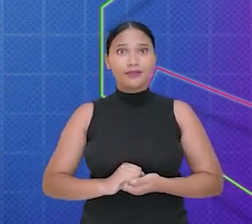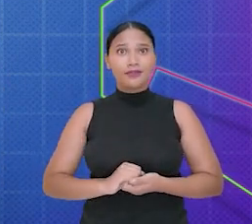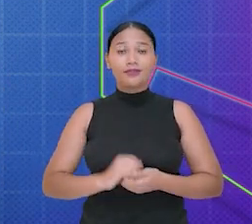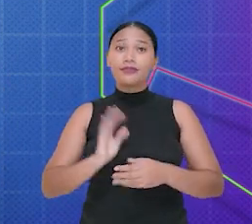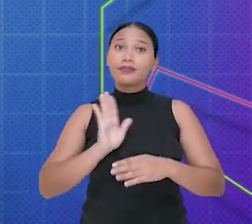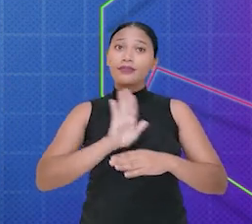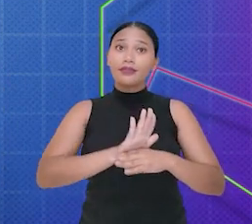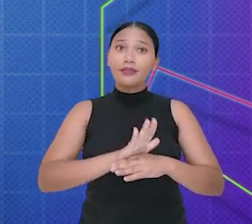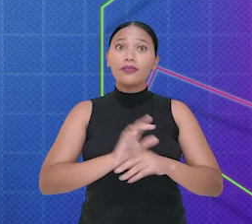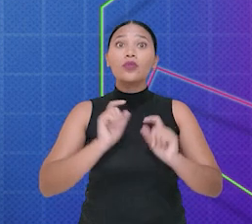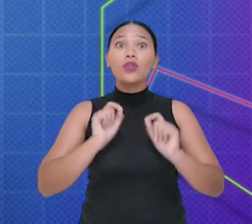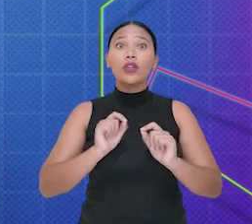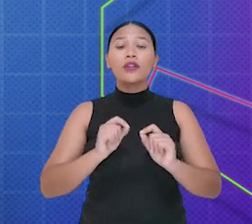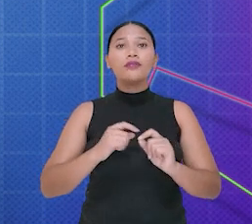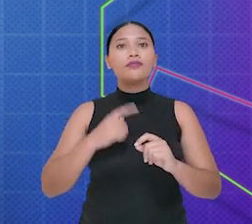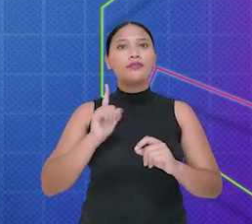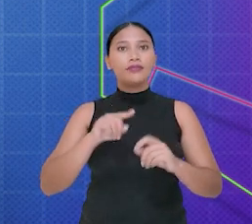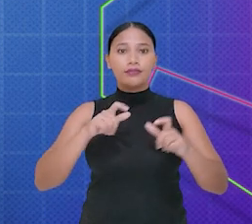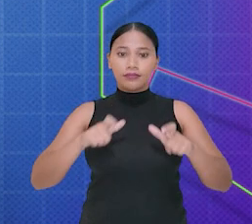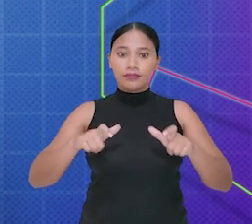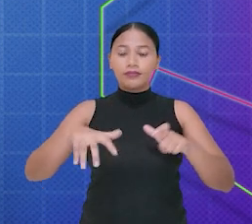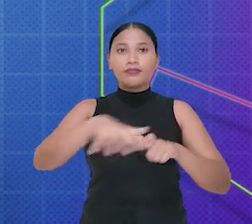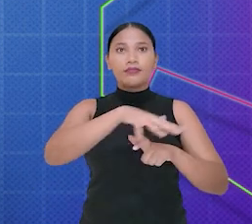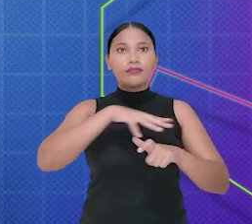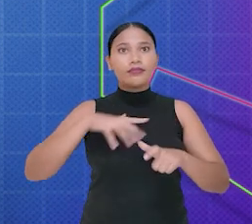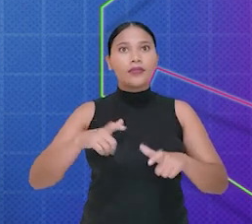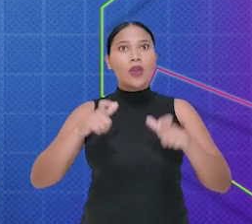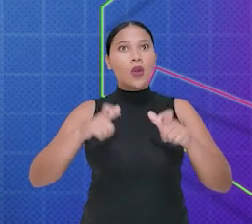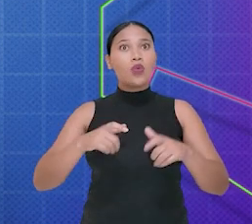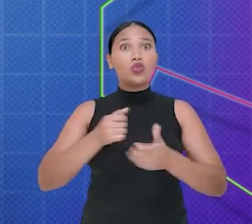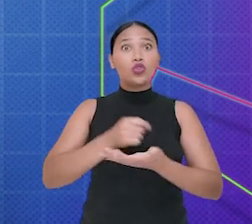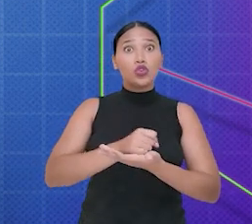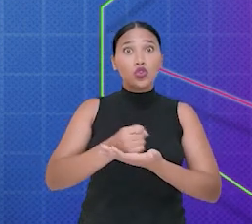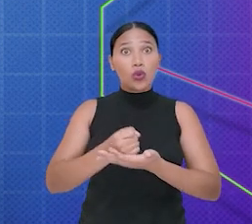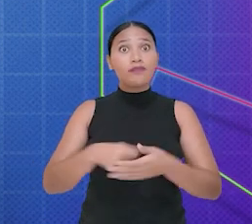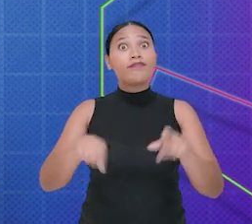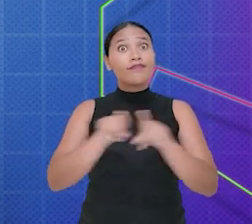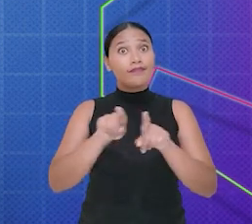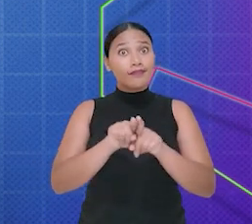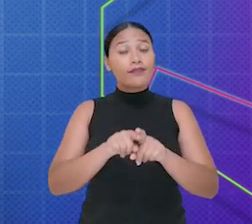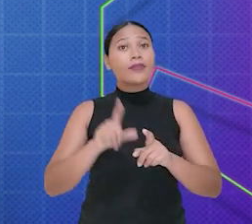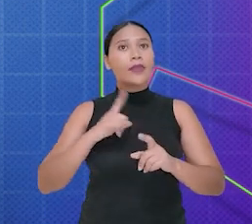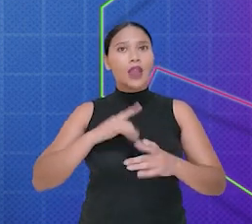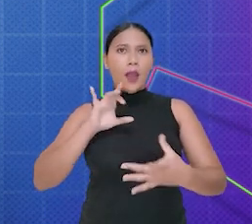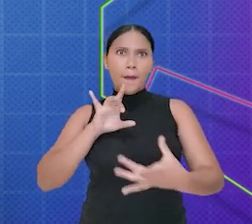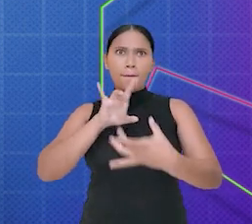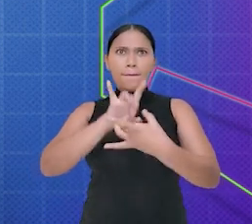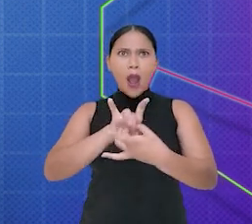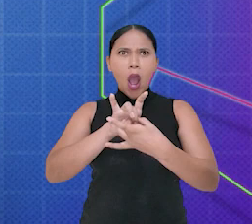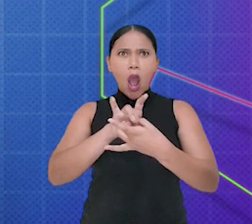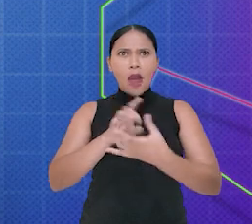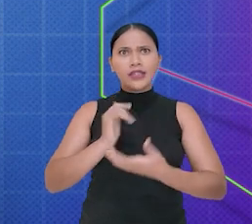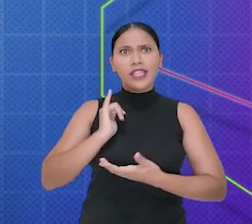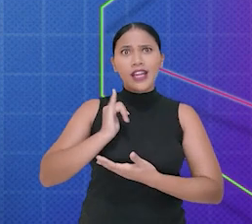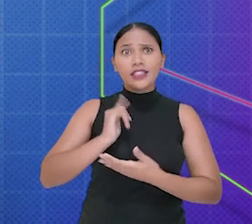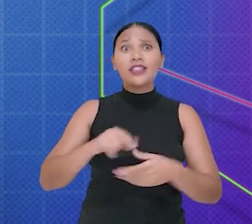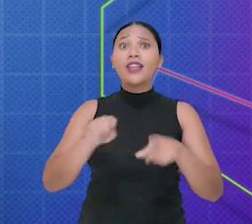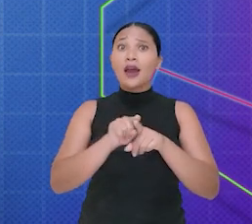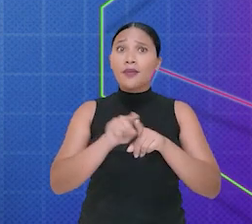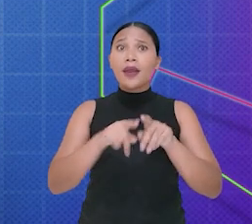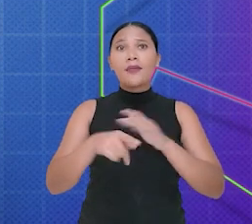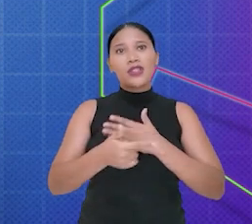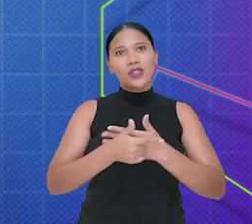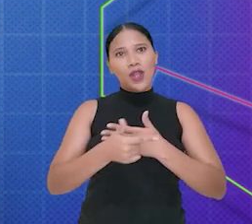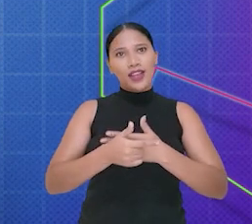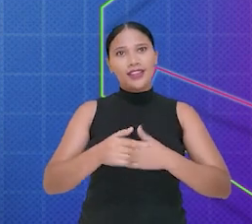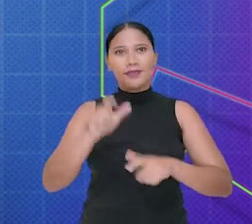importantes. Elas ajudam a estabelecer a atmosfera e a ambientação do jogo. Também aprimoram a conexão do jogador com a narrativa